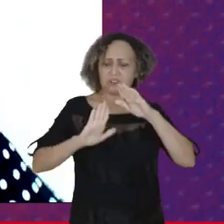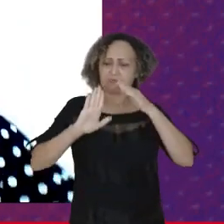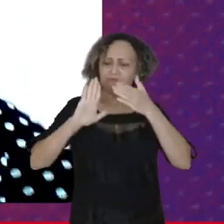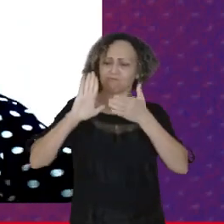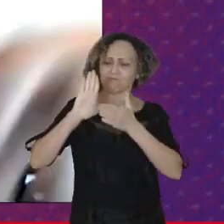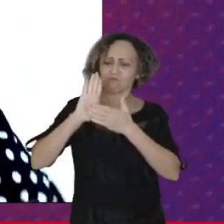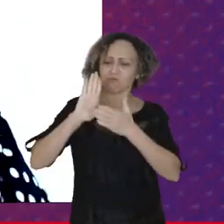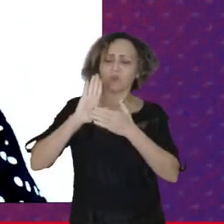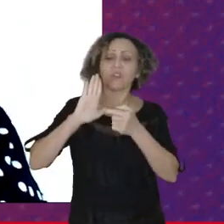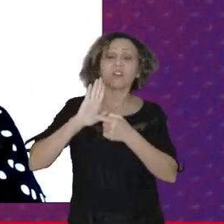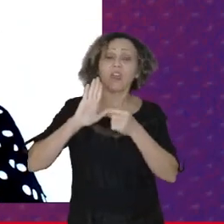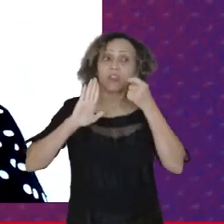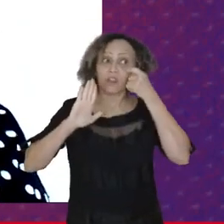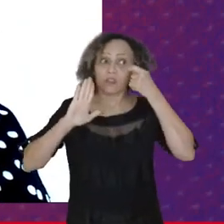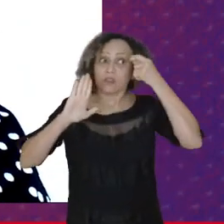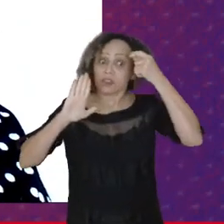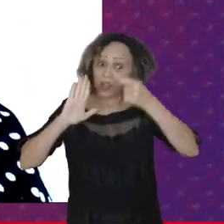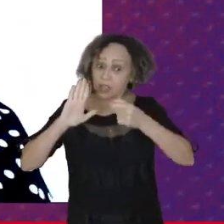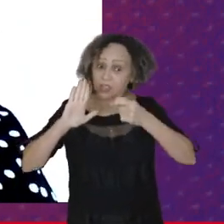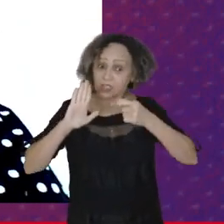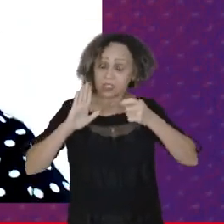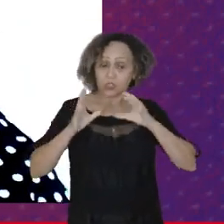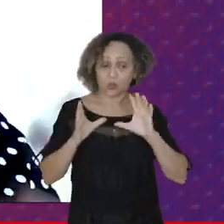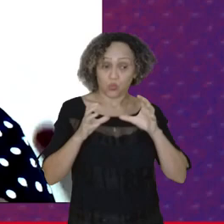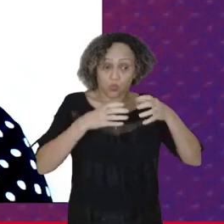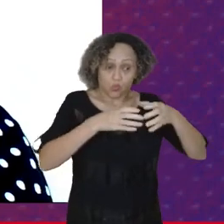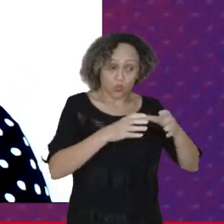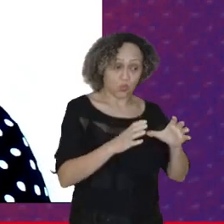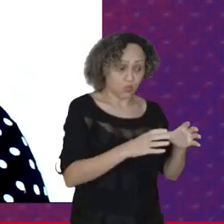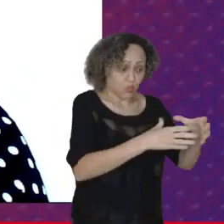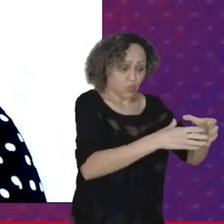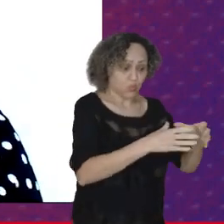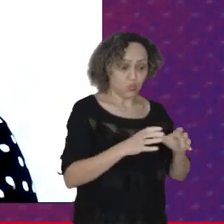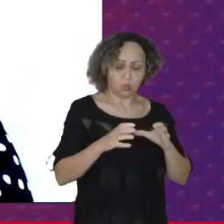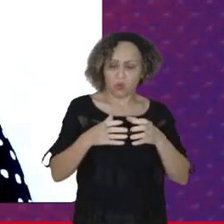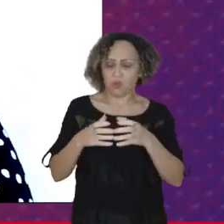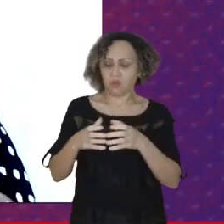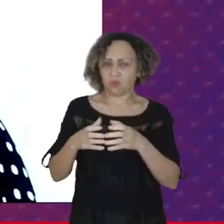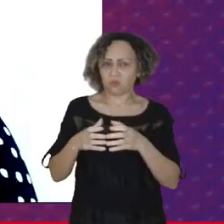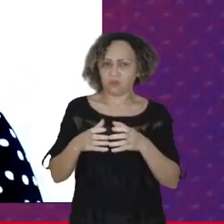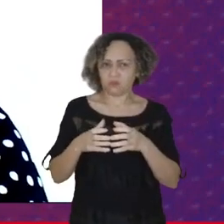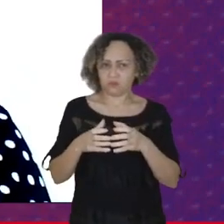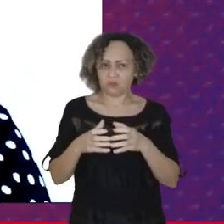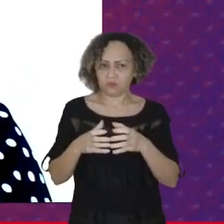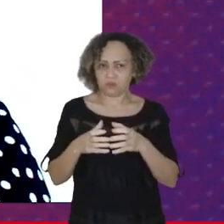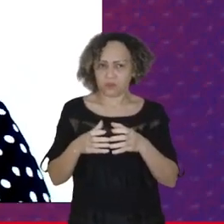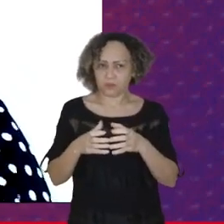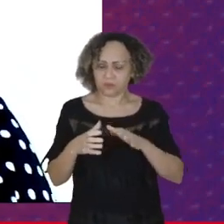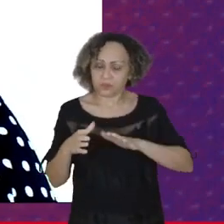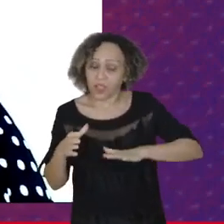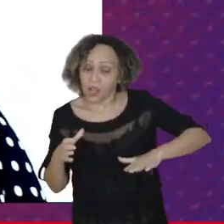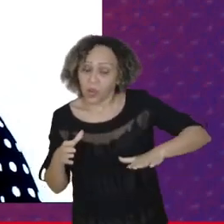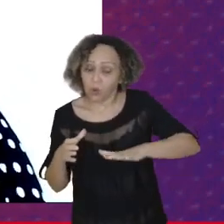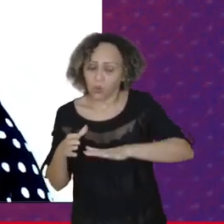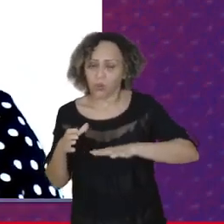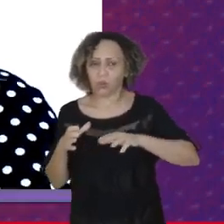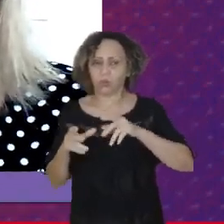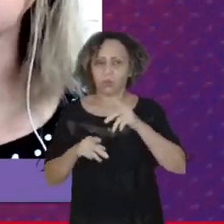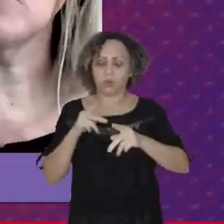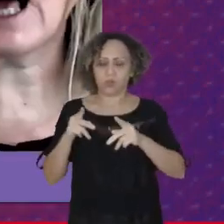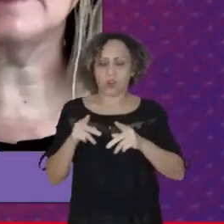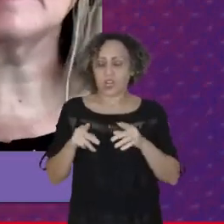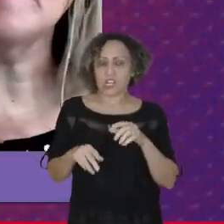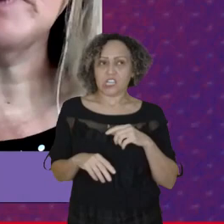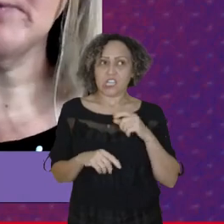que interessassem a um coletivo, a um conjunto, né, ao conjunto da população, e não a